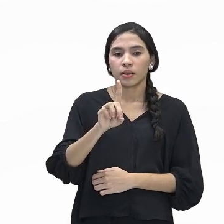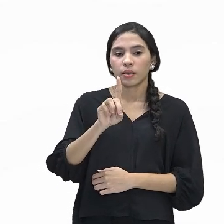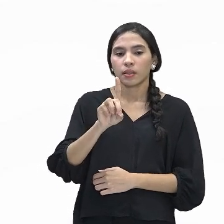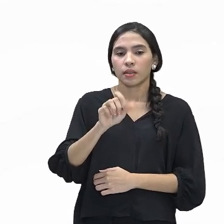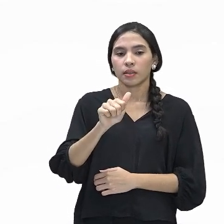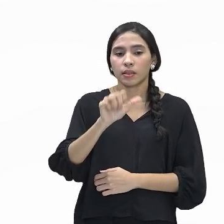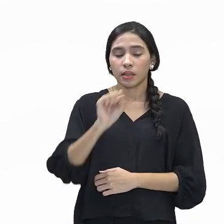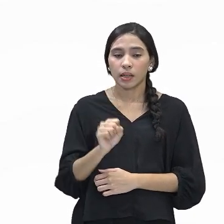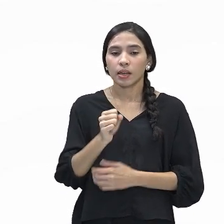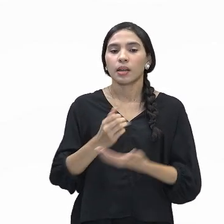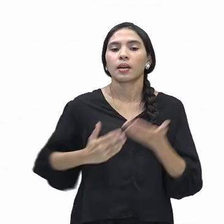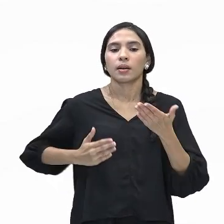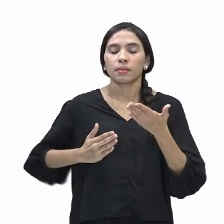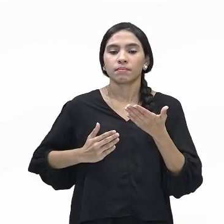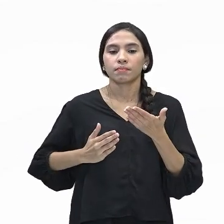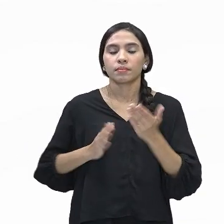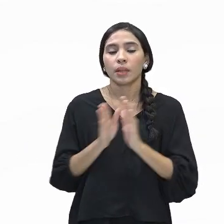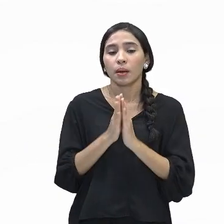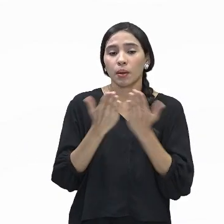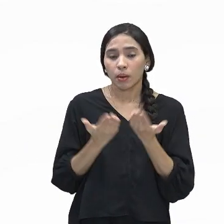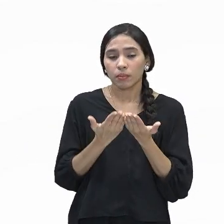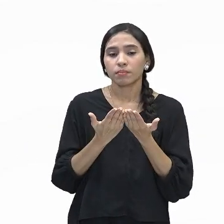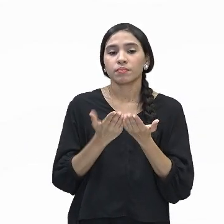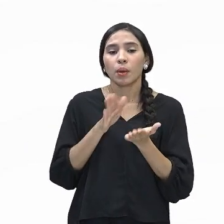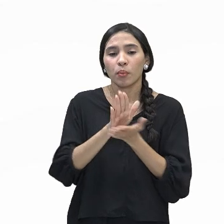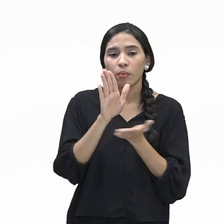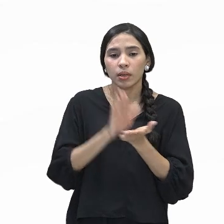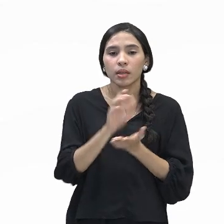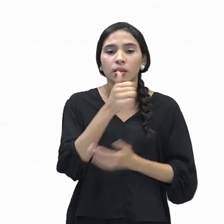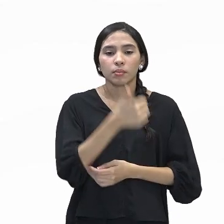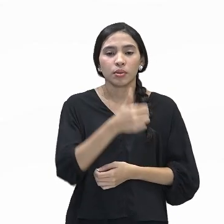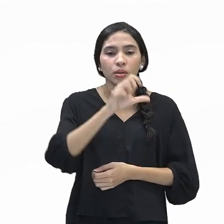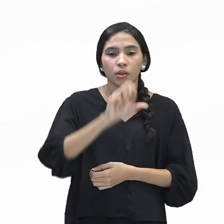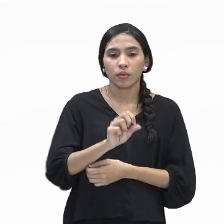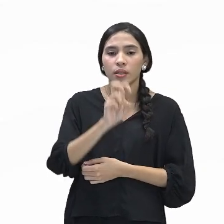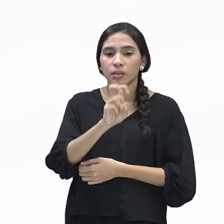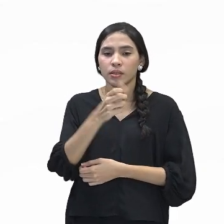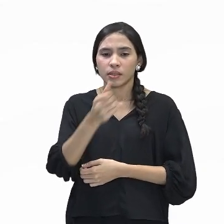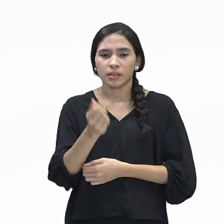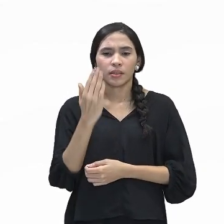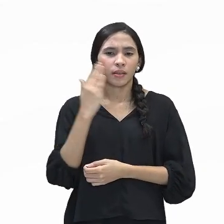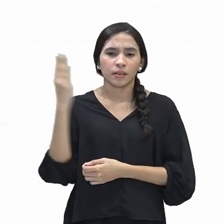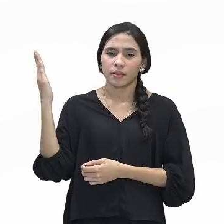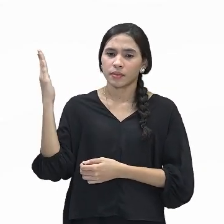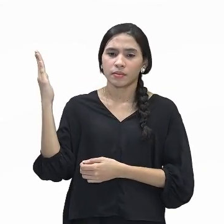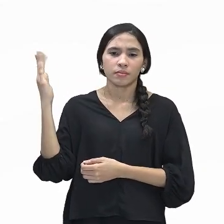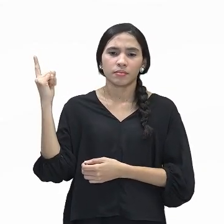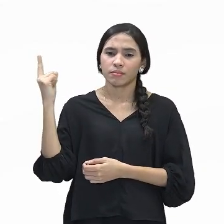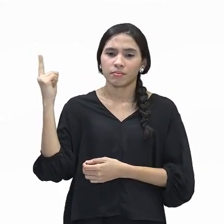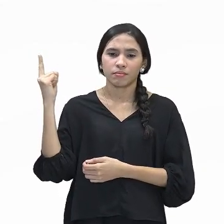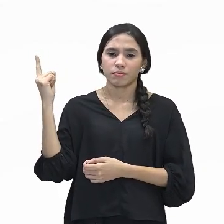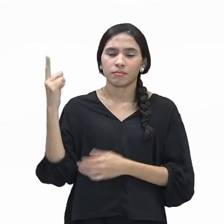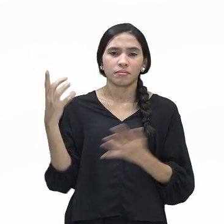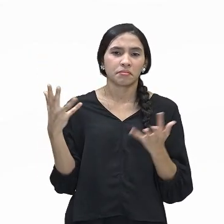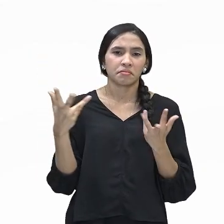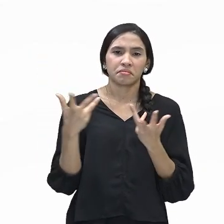1956, certo? Esse escritor, ele é assim, maravilhoso, de uma criatividade, apesar dele não